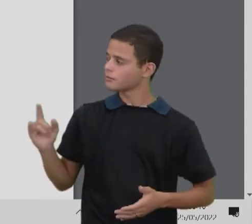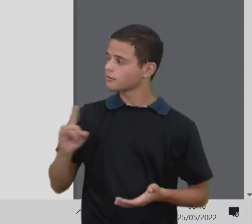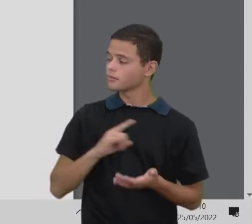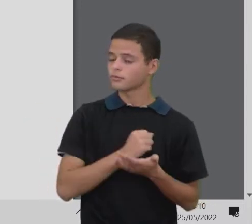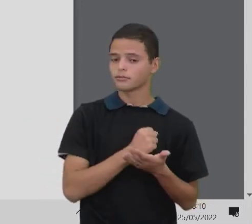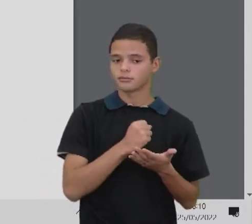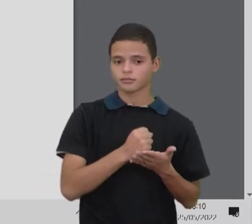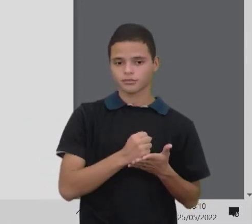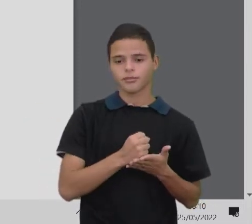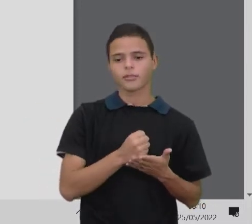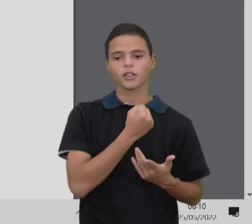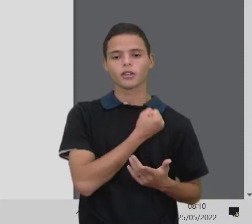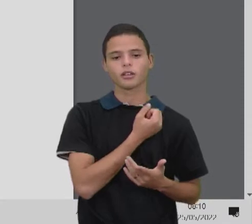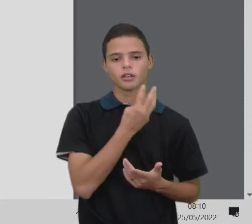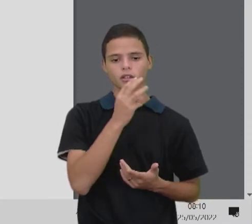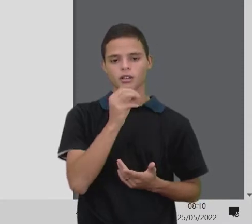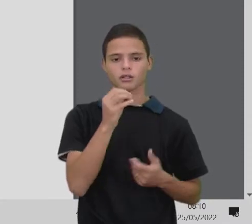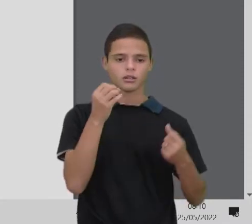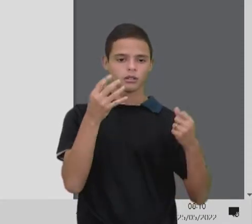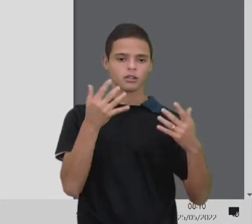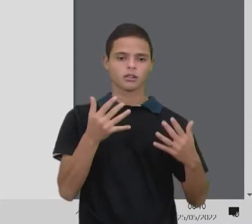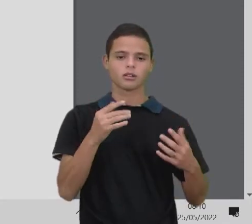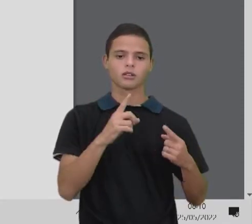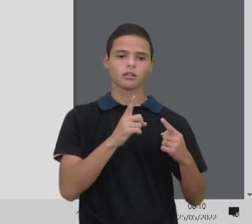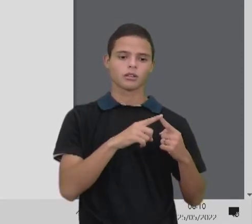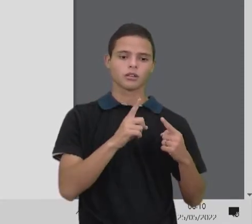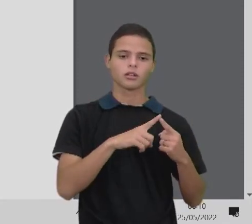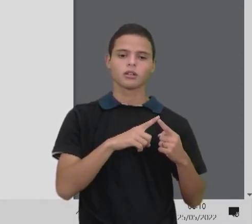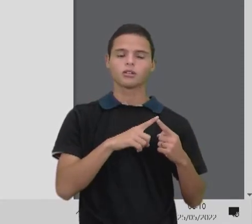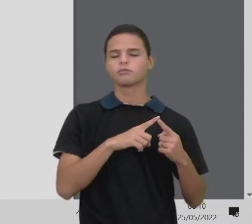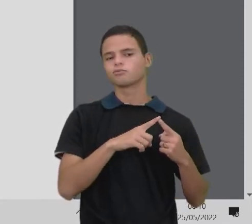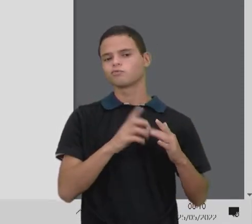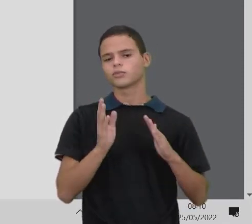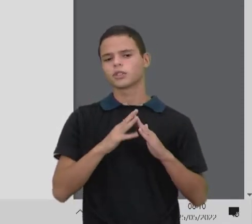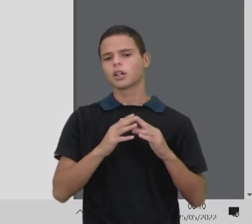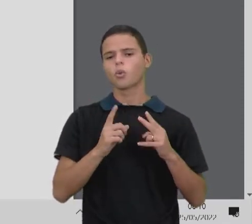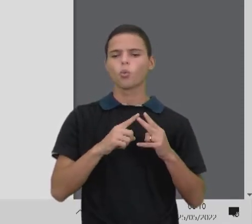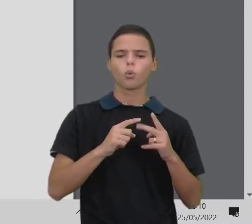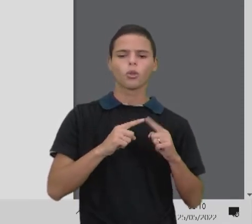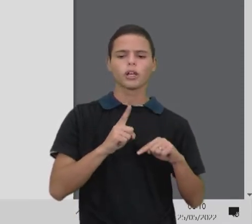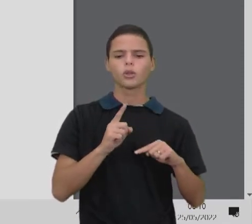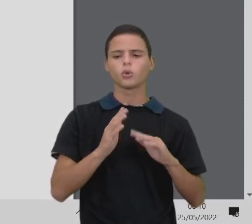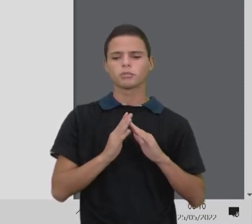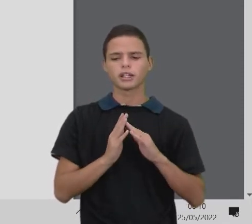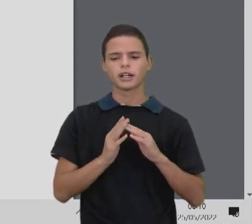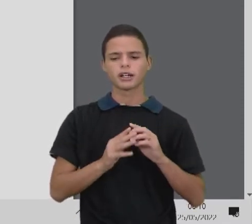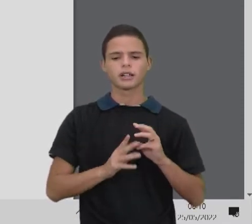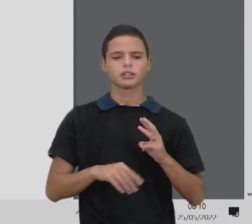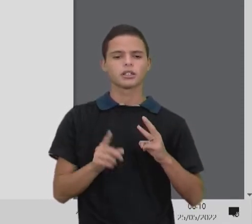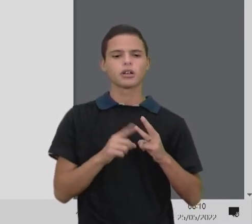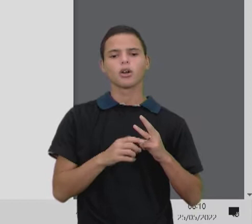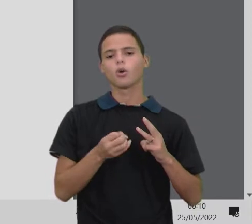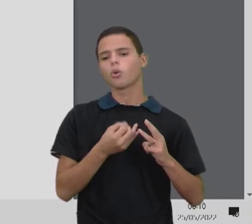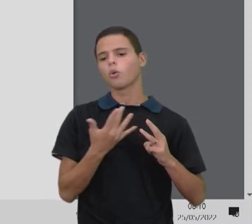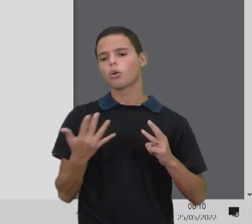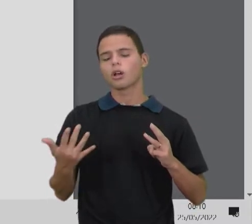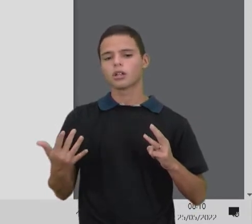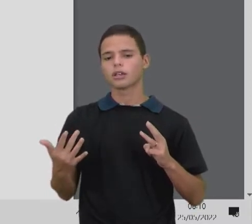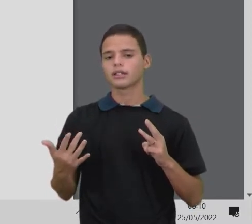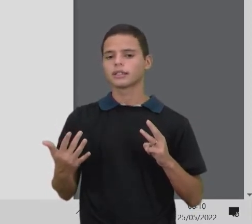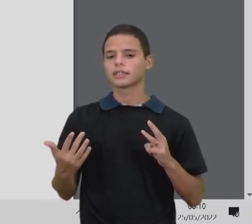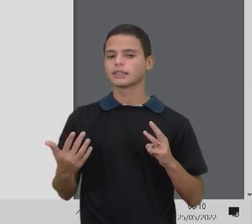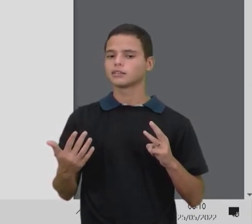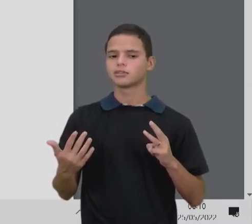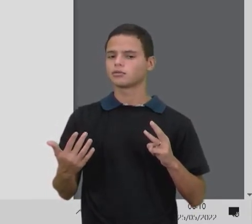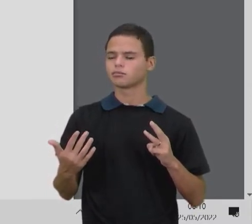falando o que é residência, o que não é residência, quais são os tipos de coisa que não